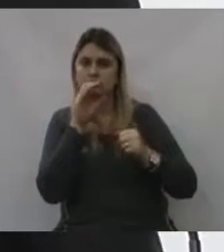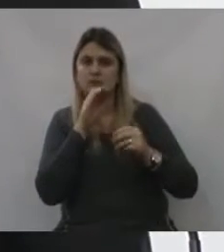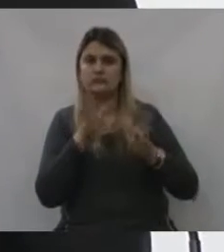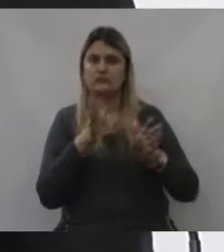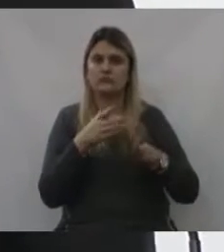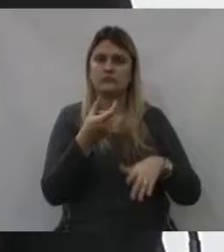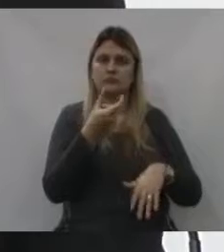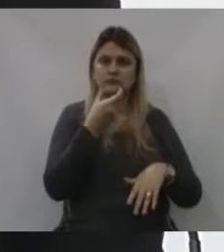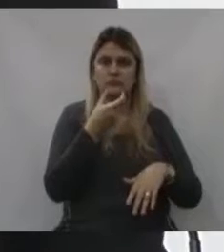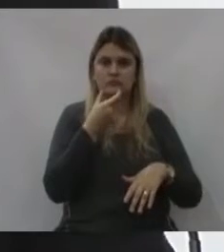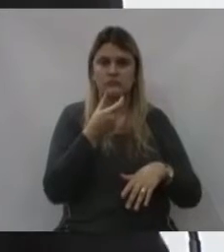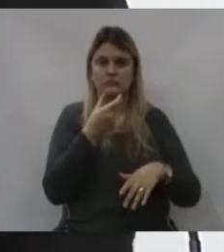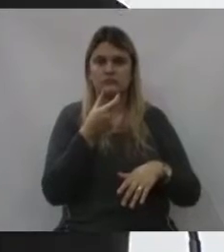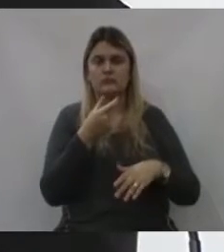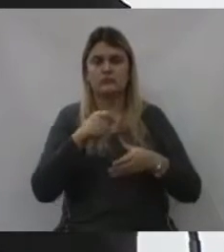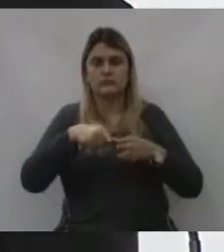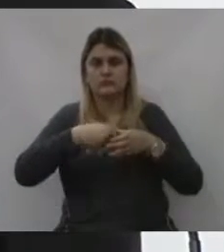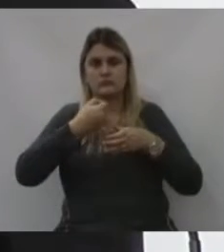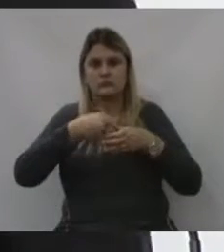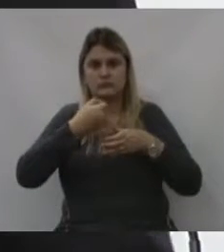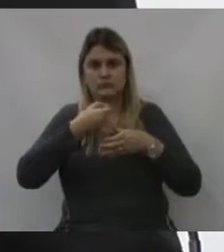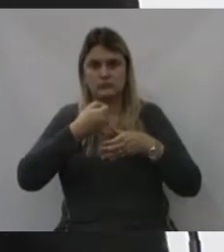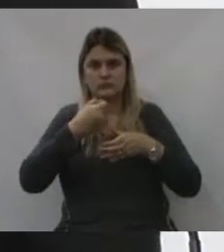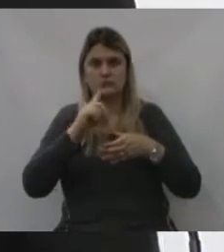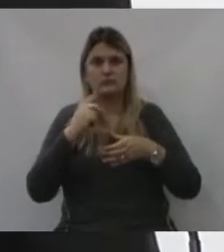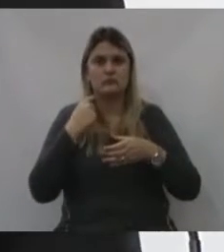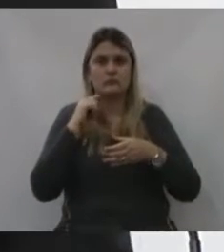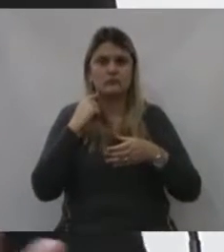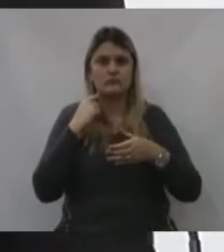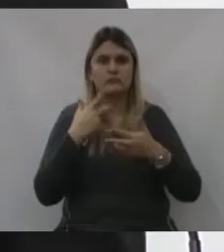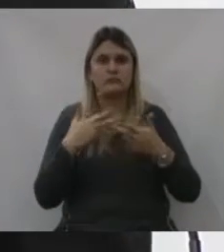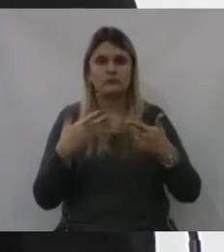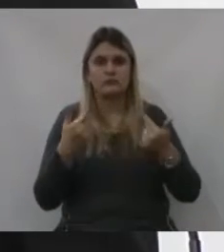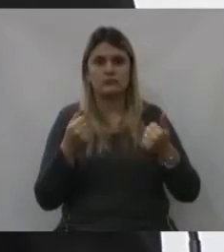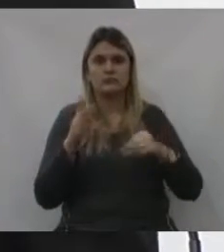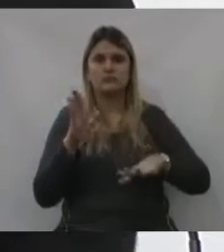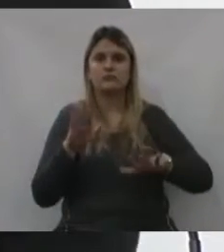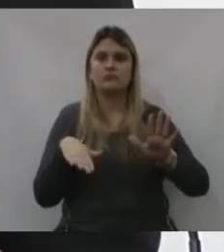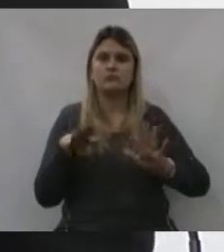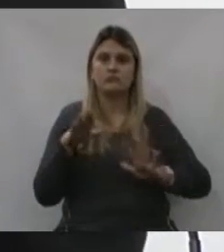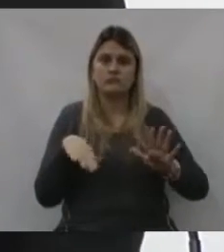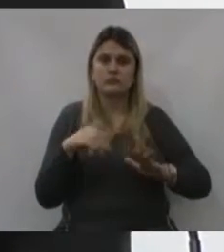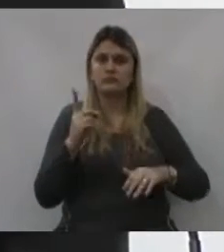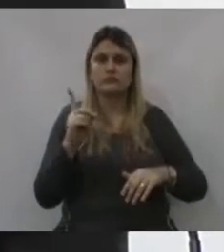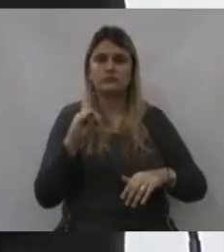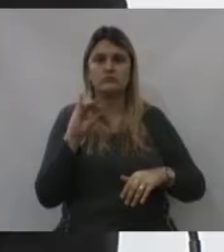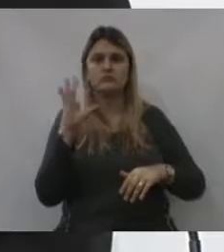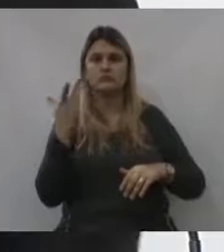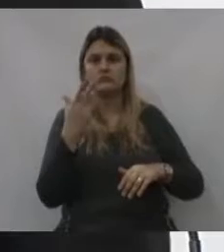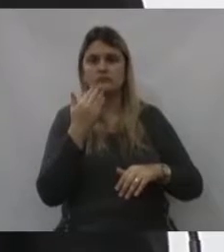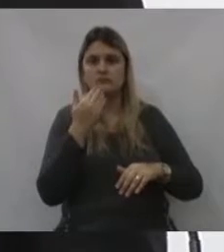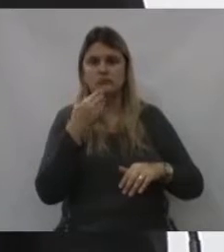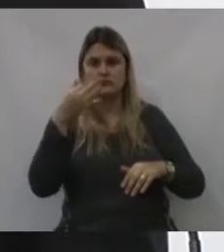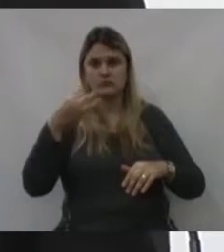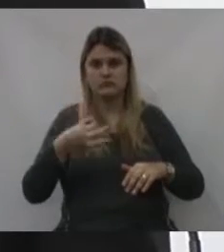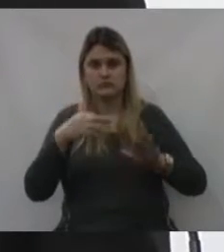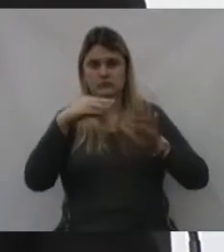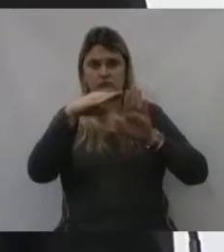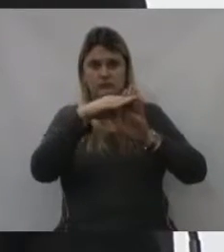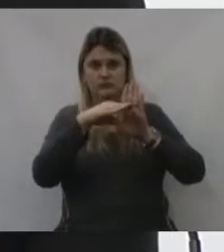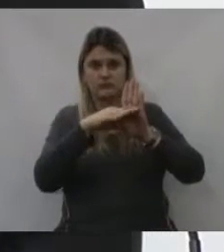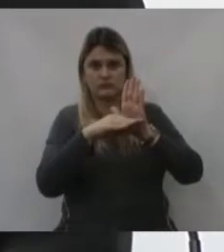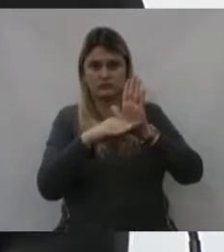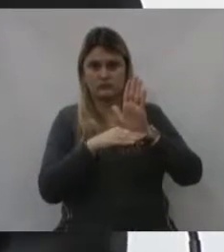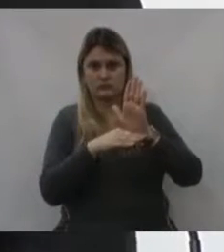mais rápido o negócio, hoje vai uma bolachinha com um iogurte, para a gente não sujar muita coisa, e acaba, às vezes, não acontecendo o